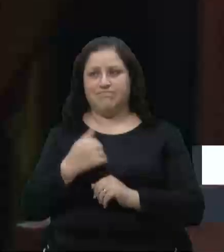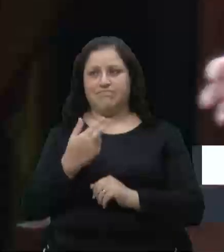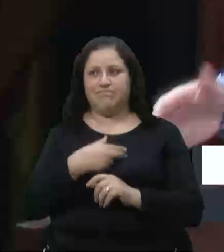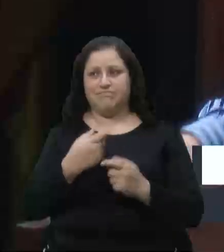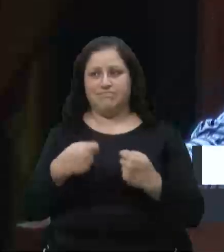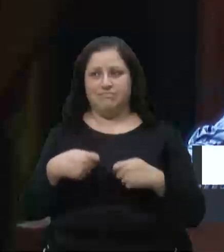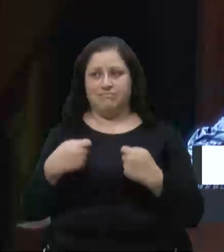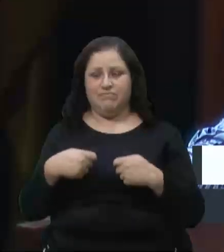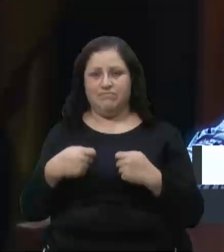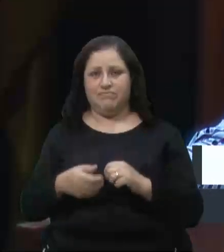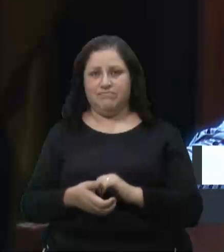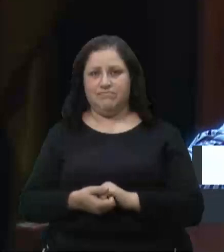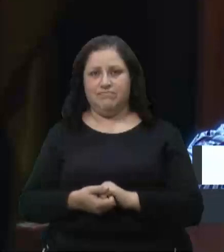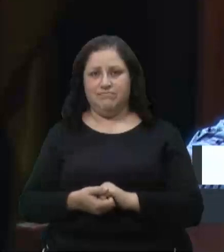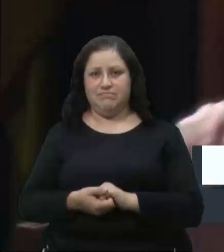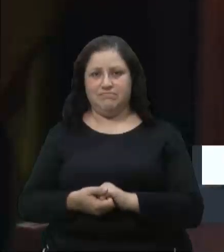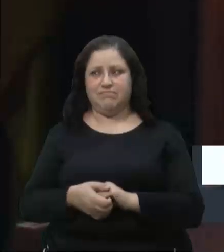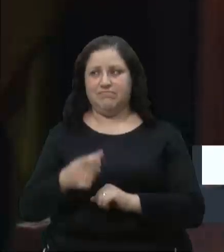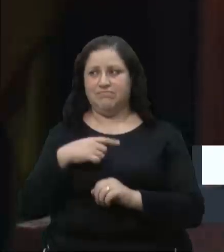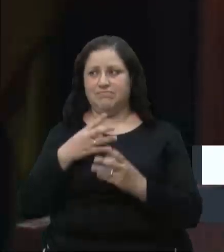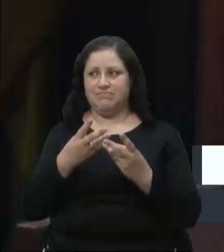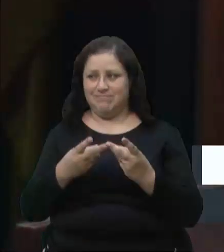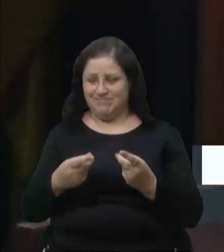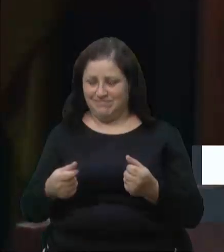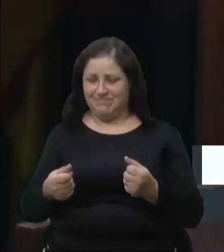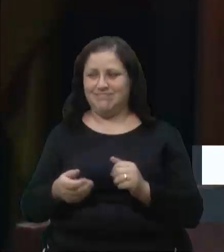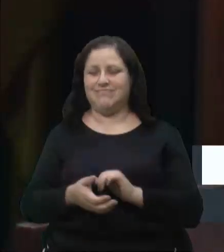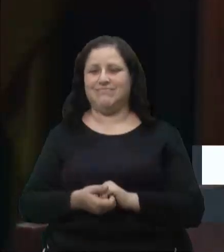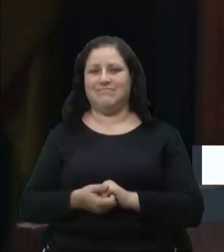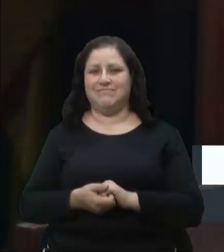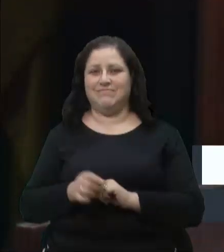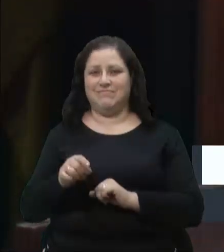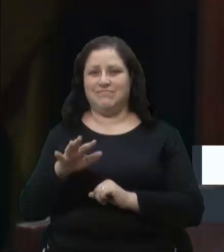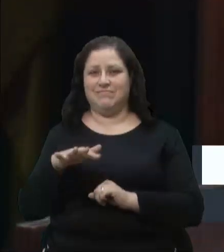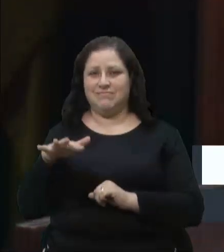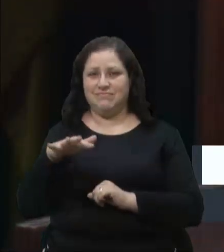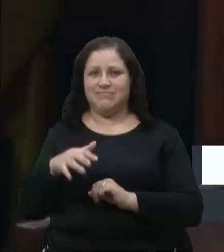precisa estar sensibilizado com essa situação,